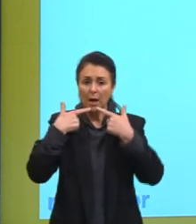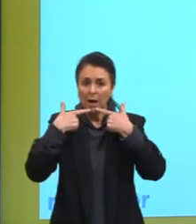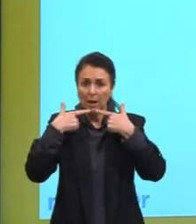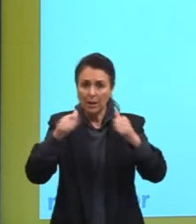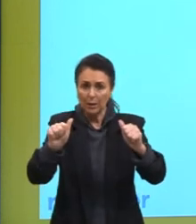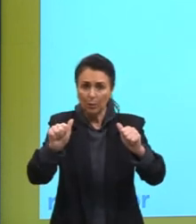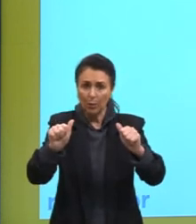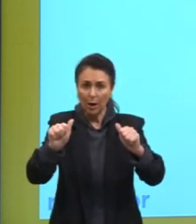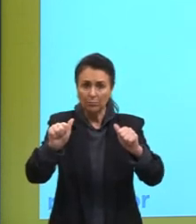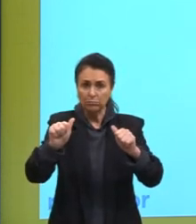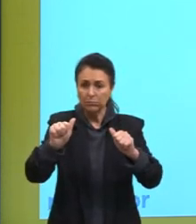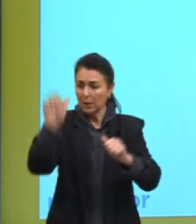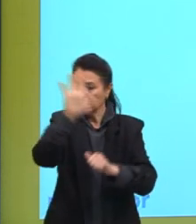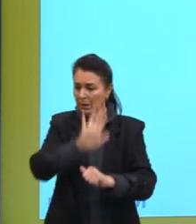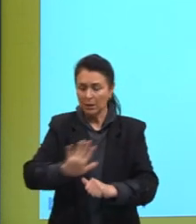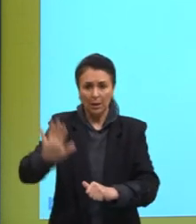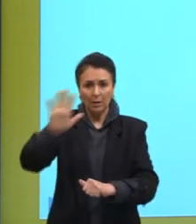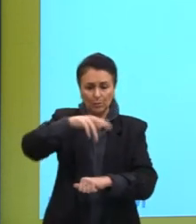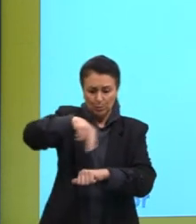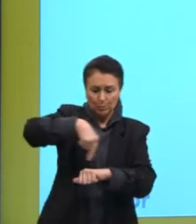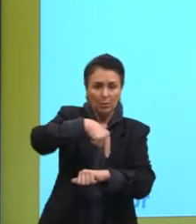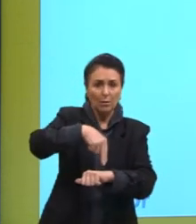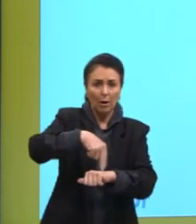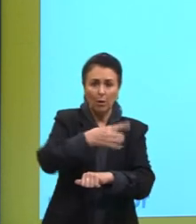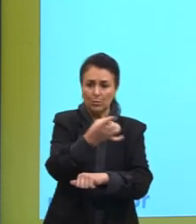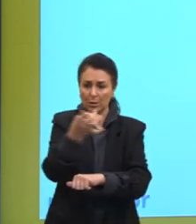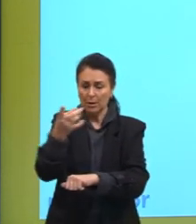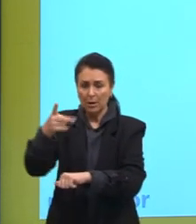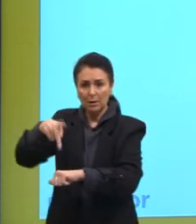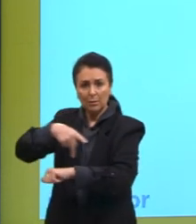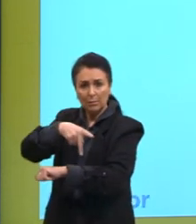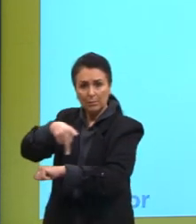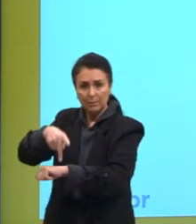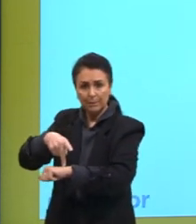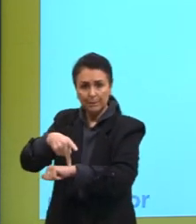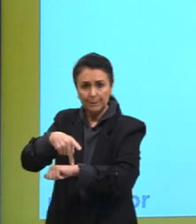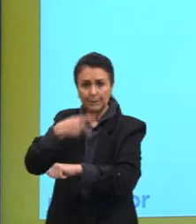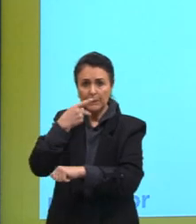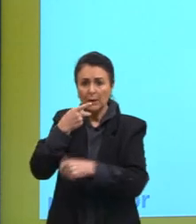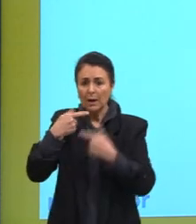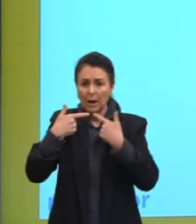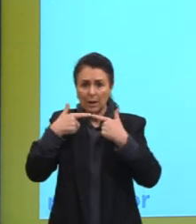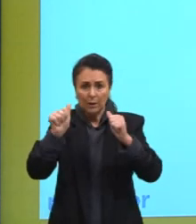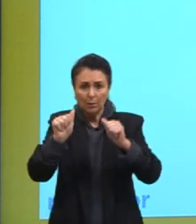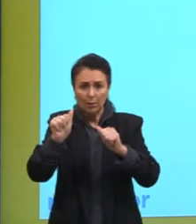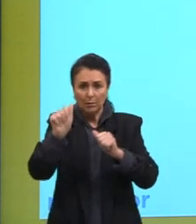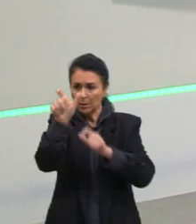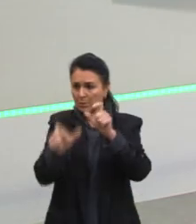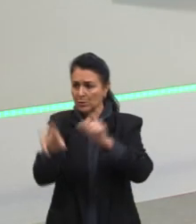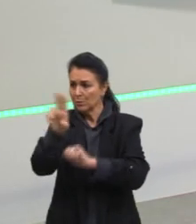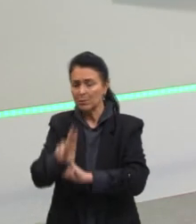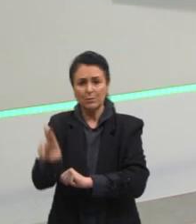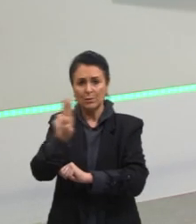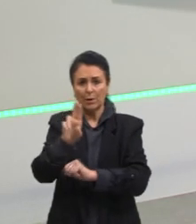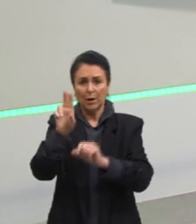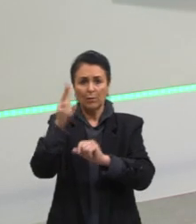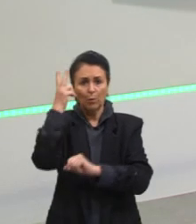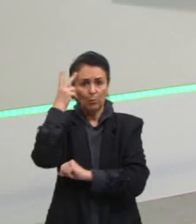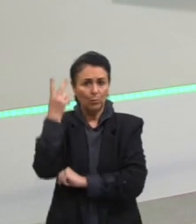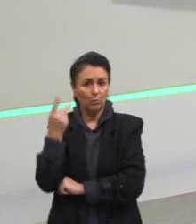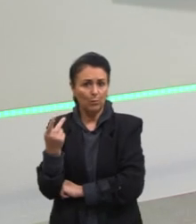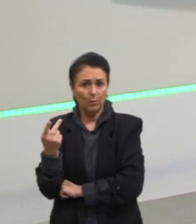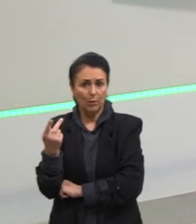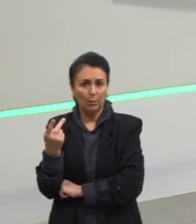língua vulgar, a língua corrente na época, a língua que as pessoas falavam e entendiam. E isso também vai ter uma relação